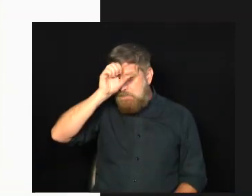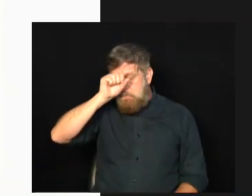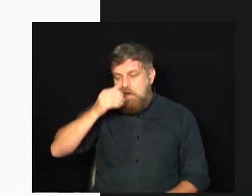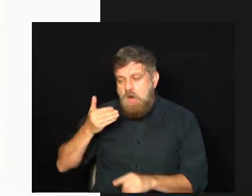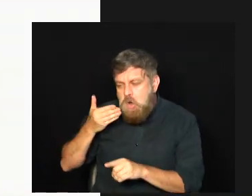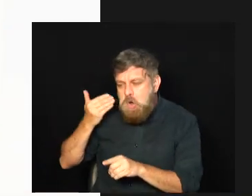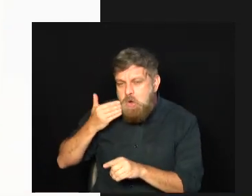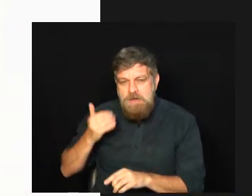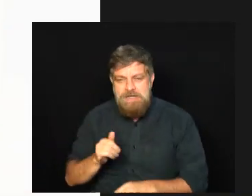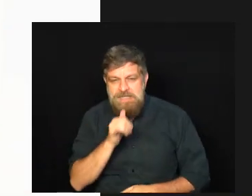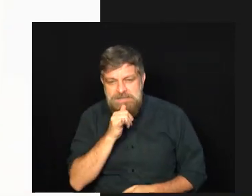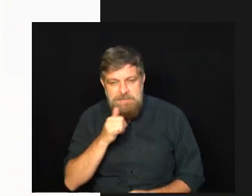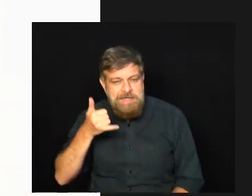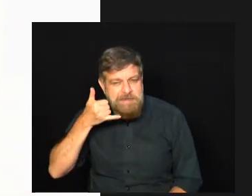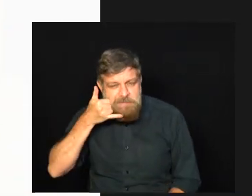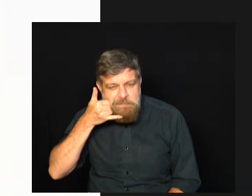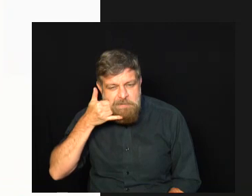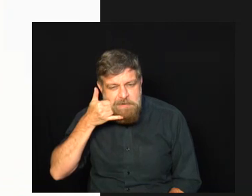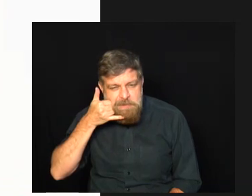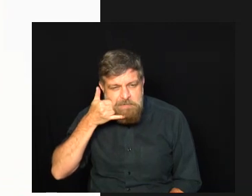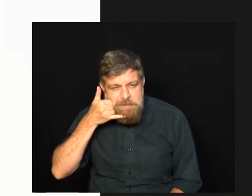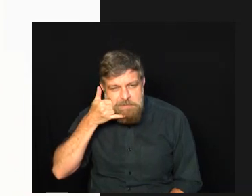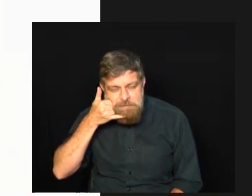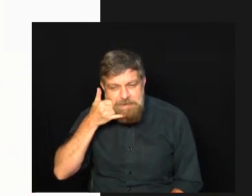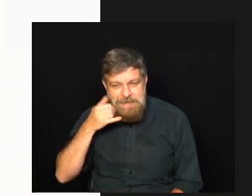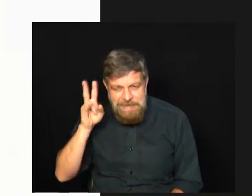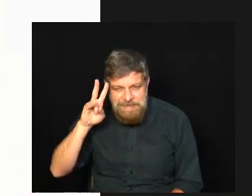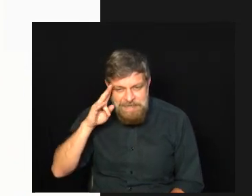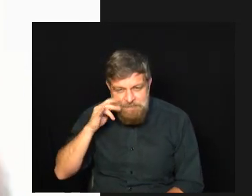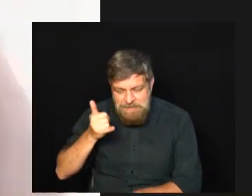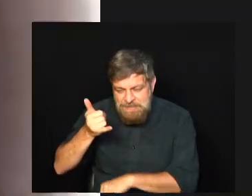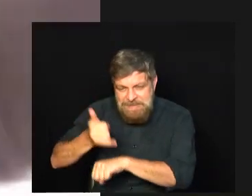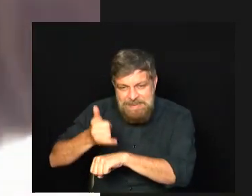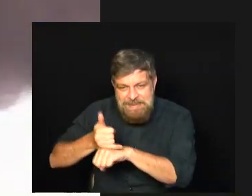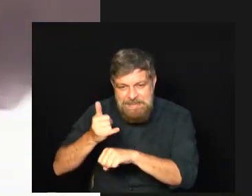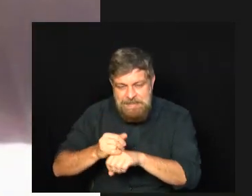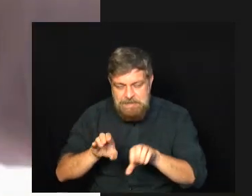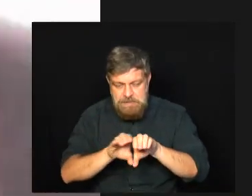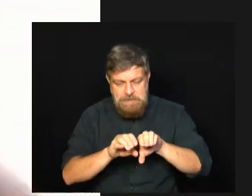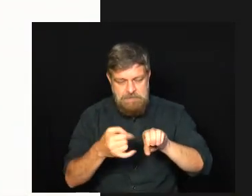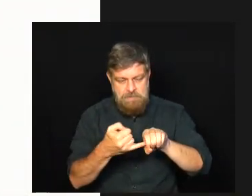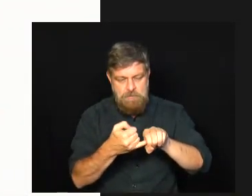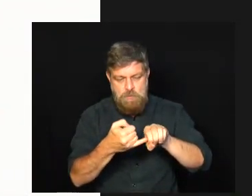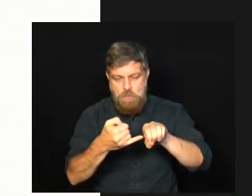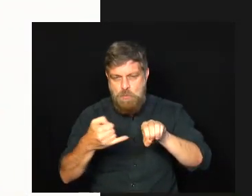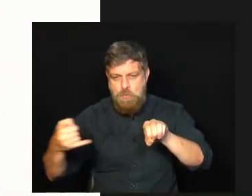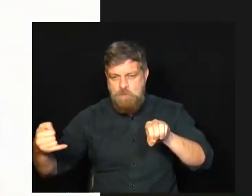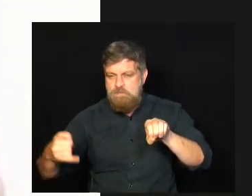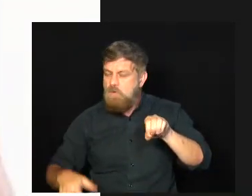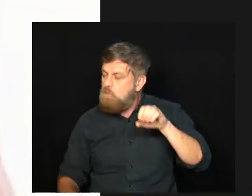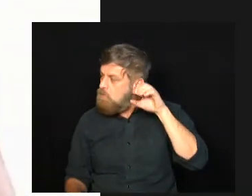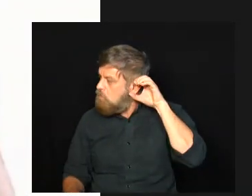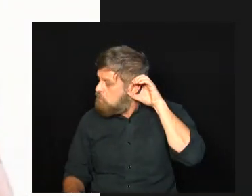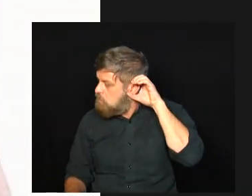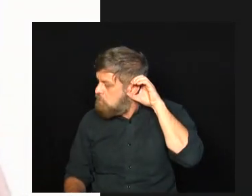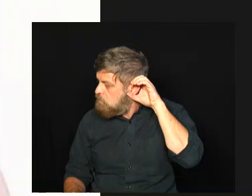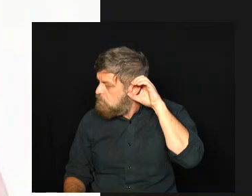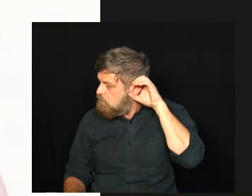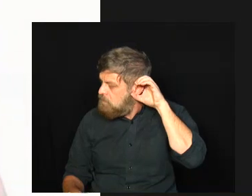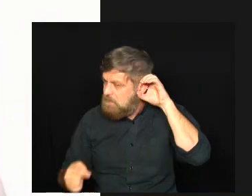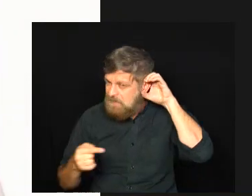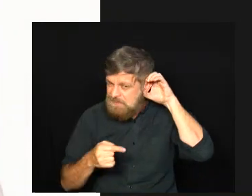do telefoninho, com o telefoninho de lata, com um fio, por exemplo, será que nós estamos